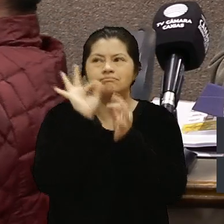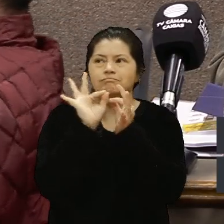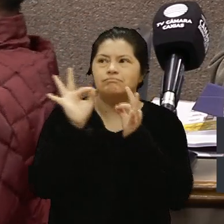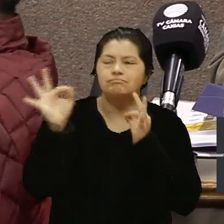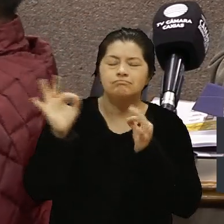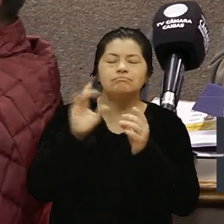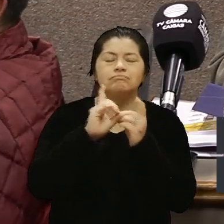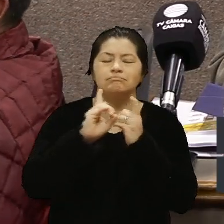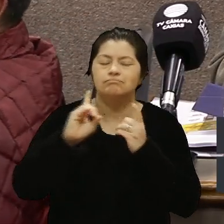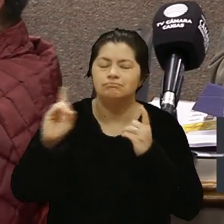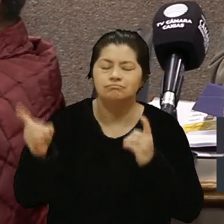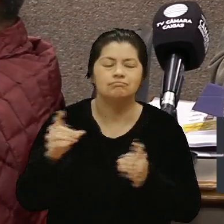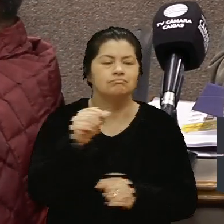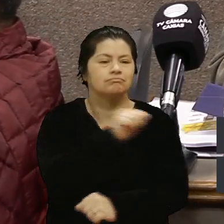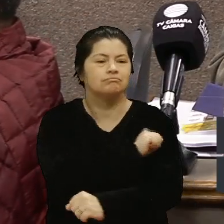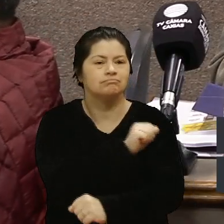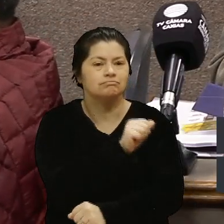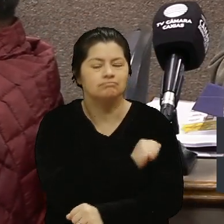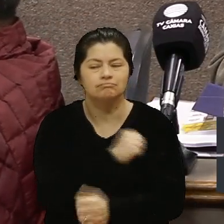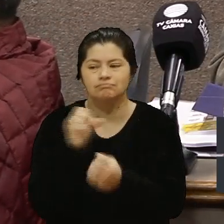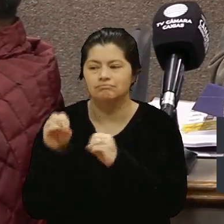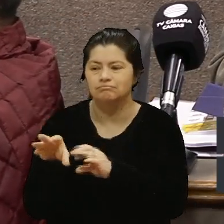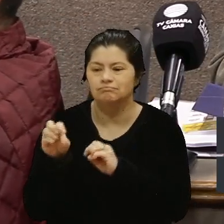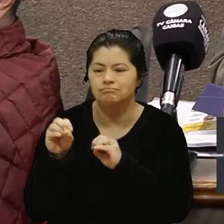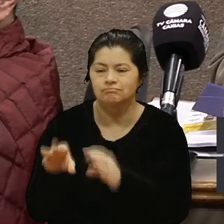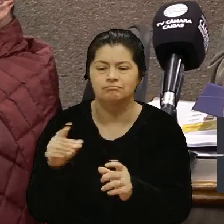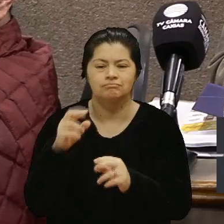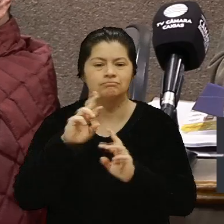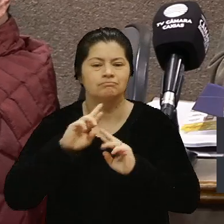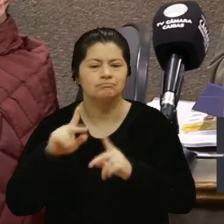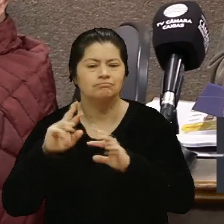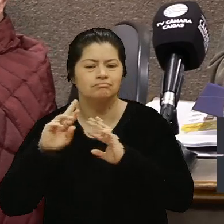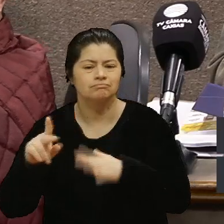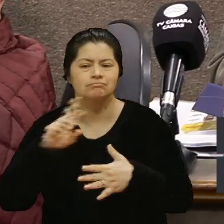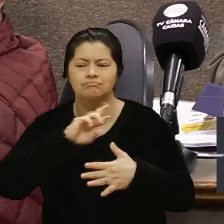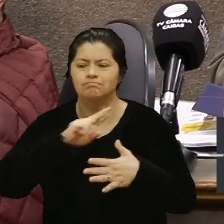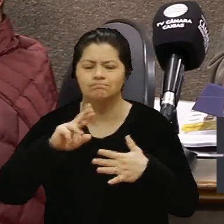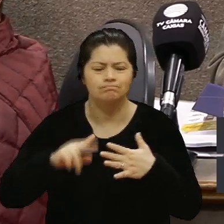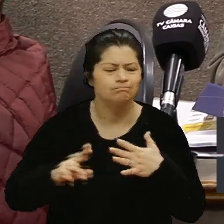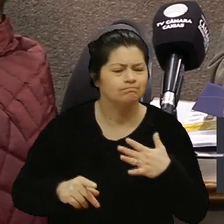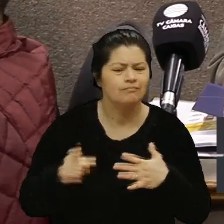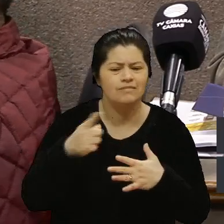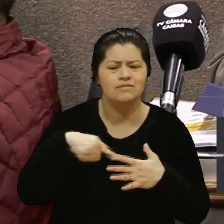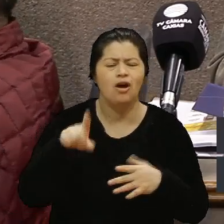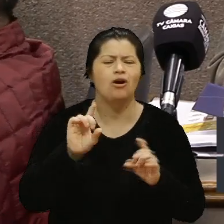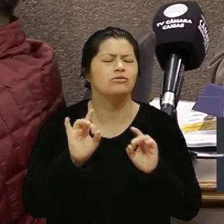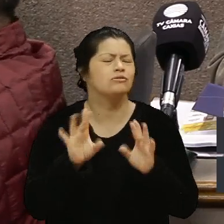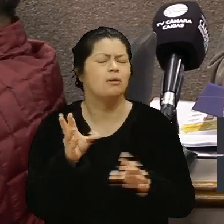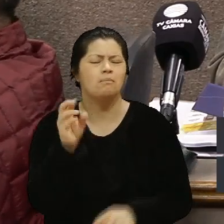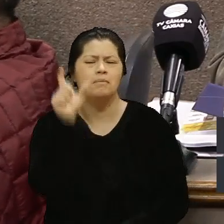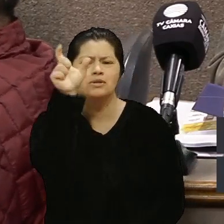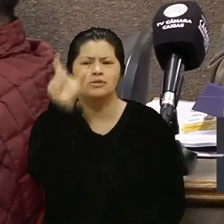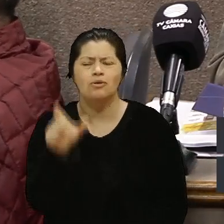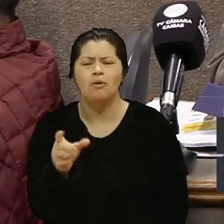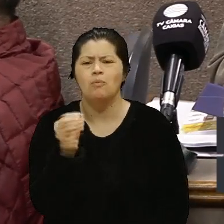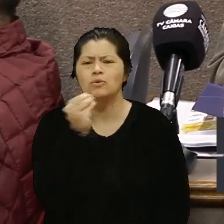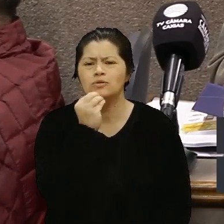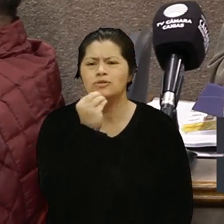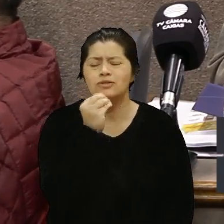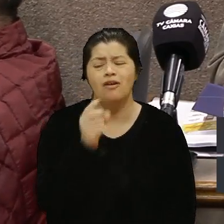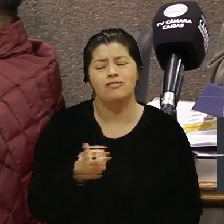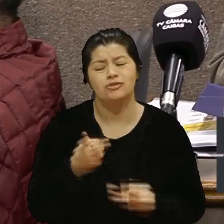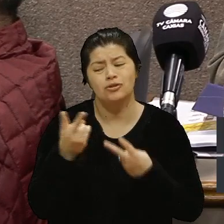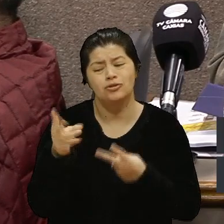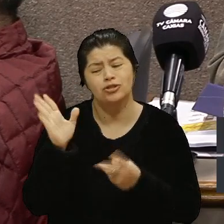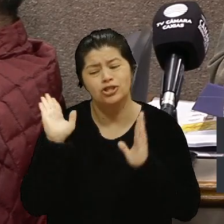estudantes. O que vocês têm feito no dia a dia, só quem já teve a oportunidade de visitar algumas escolas